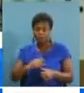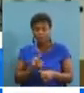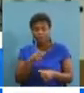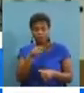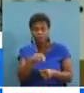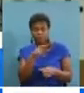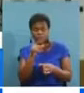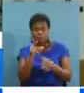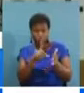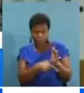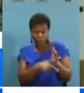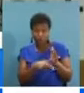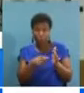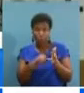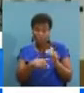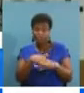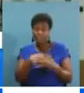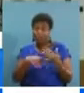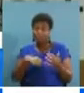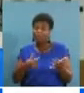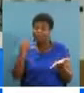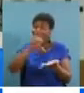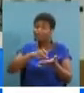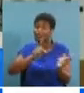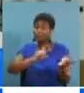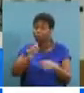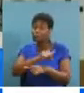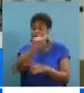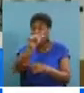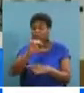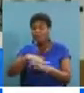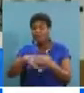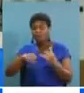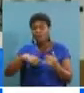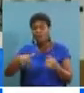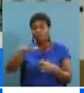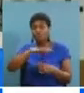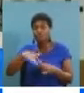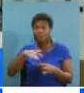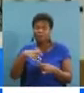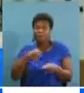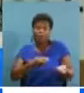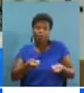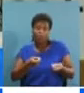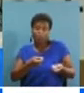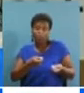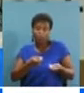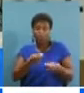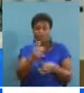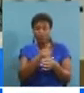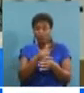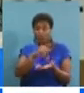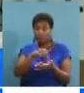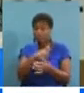projeto, o projeto de fazer de Cabo Verde um hub de transportes aéreos, de fazer de Cabo Verde uma zona franca comercial com cada na Ilha do